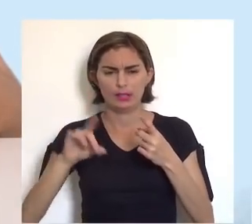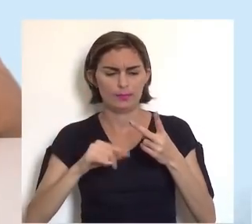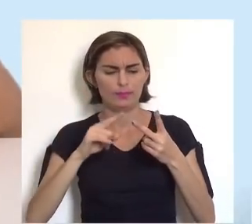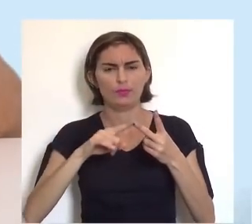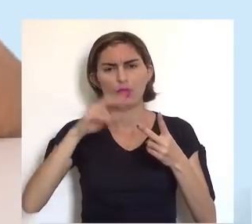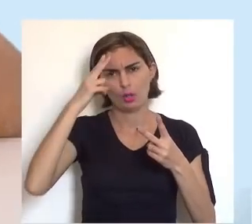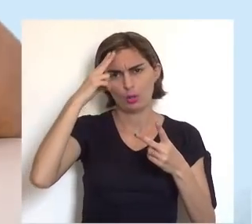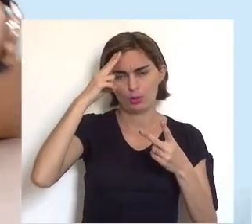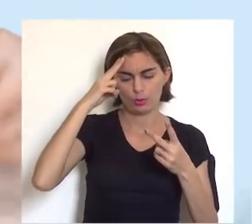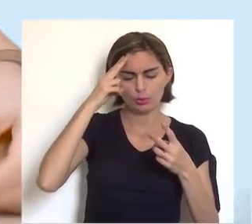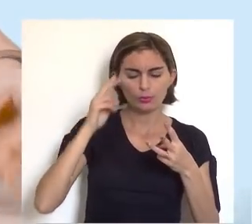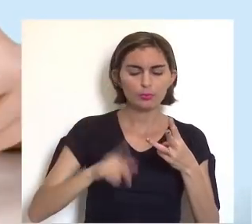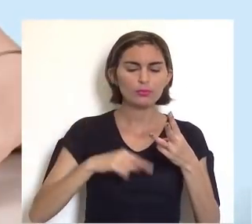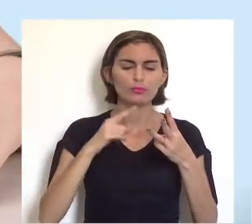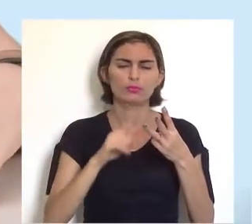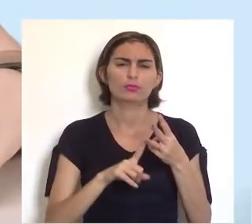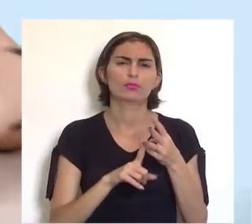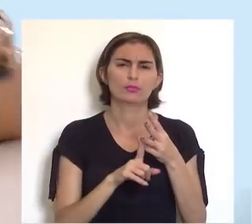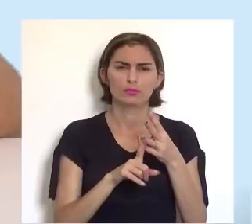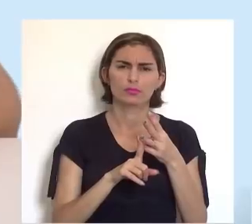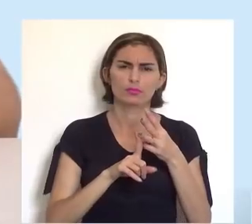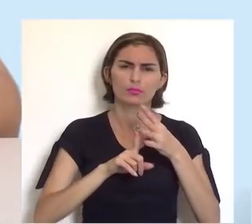o Harry Potter